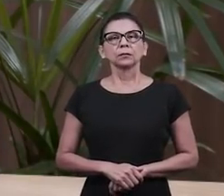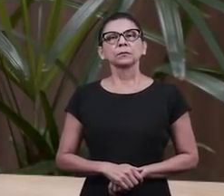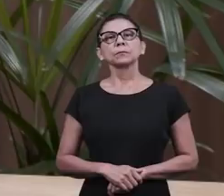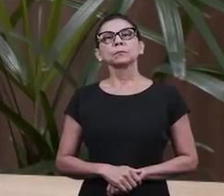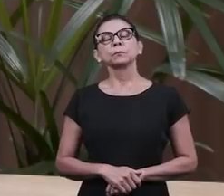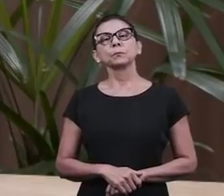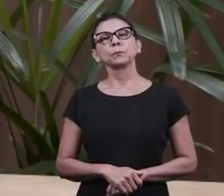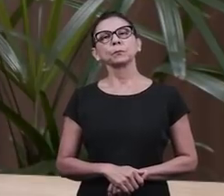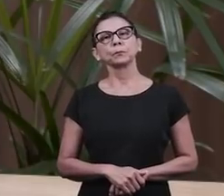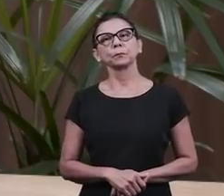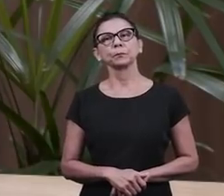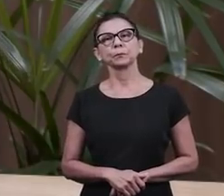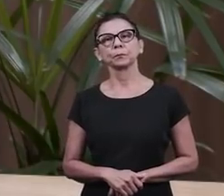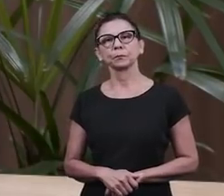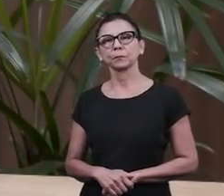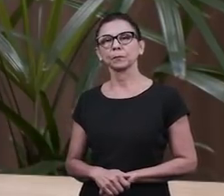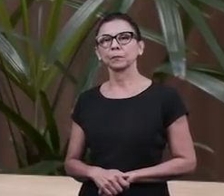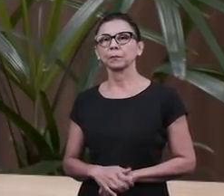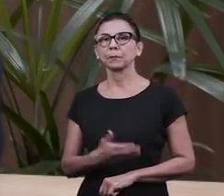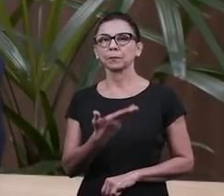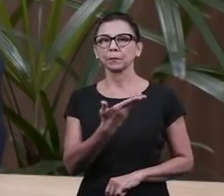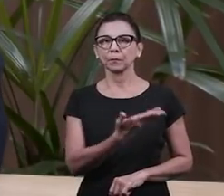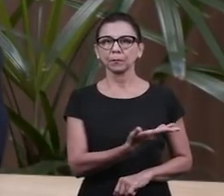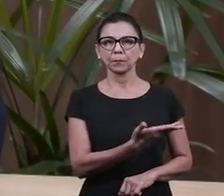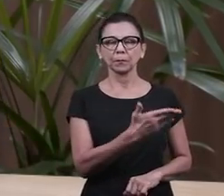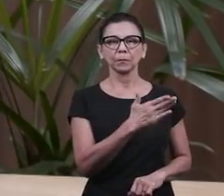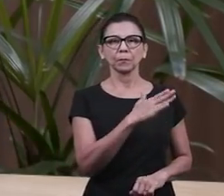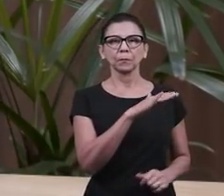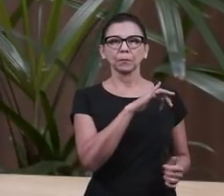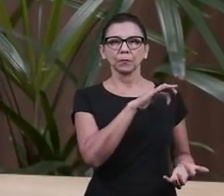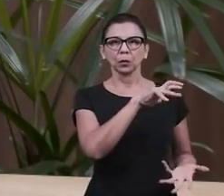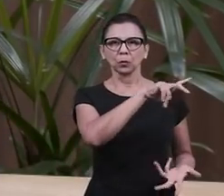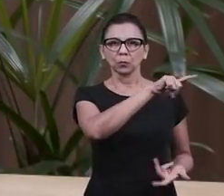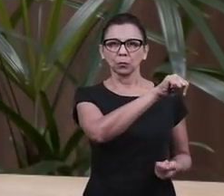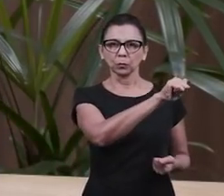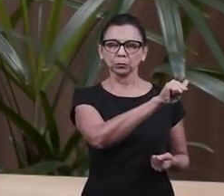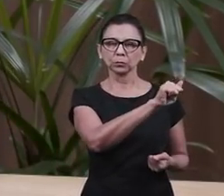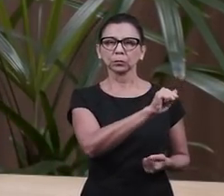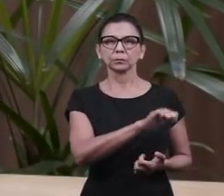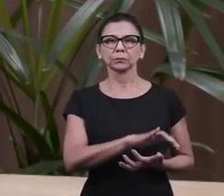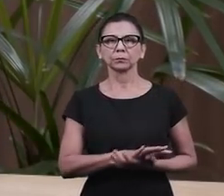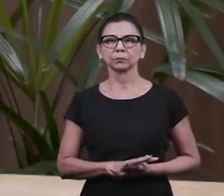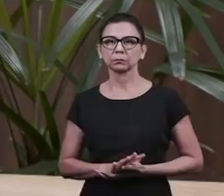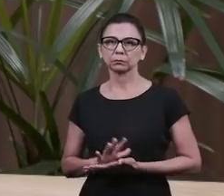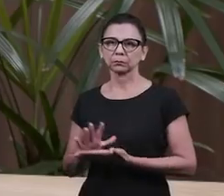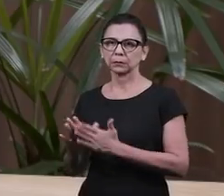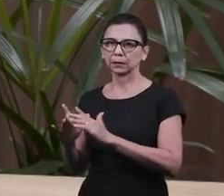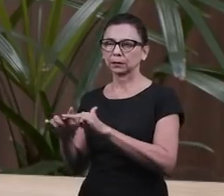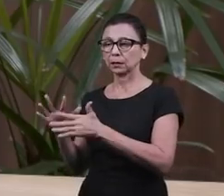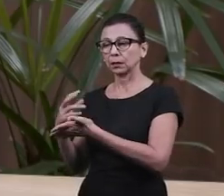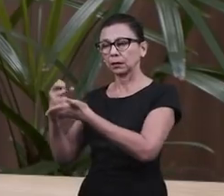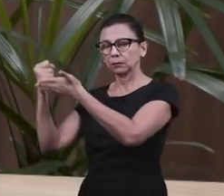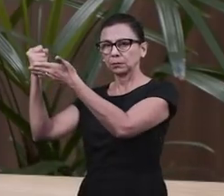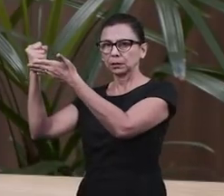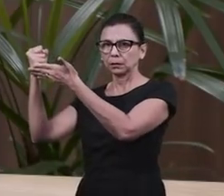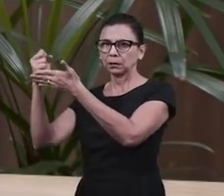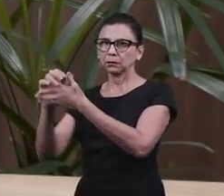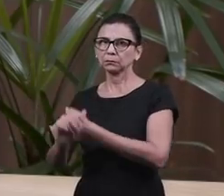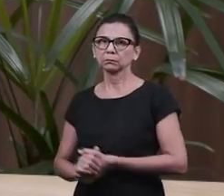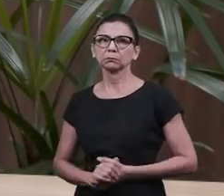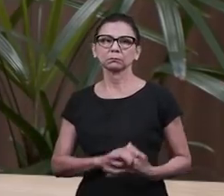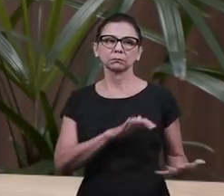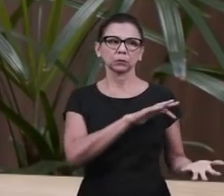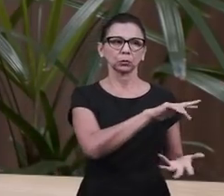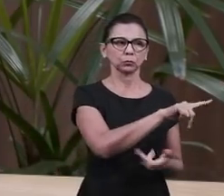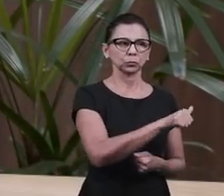para o mundo, porque quando a igreja é arrebatada, o mundo continua, entra na grande tribulação,